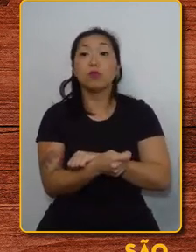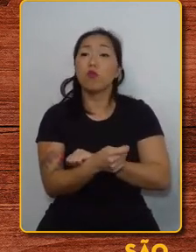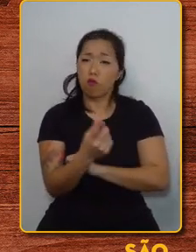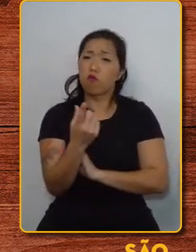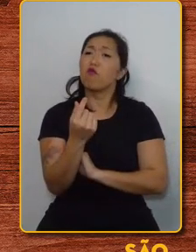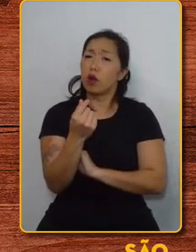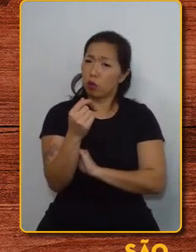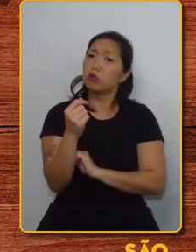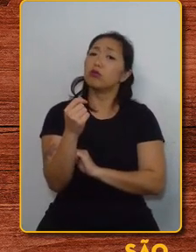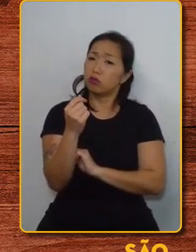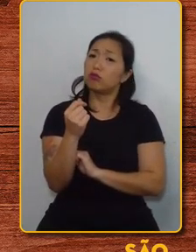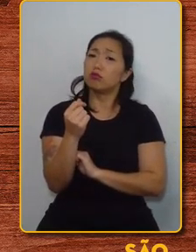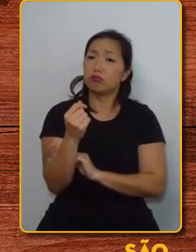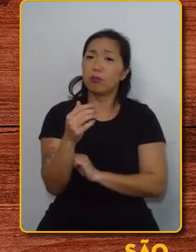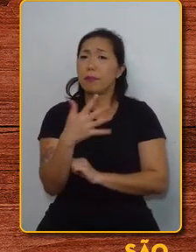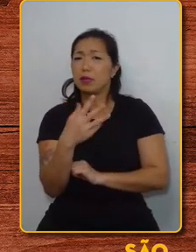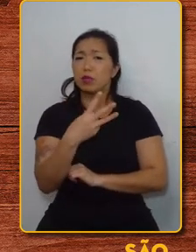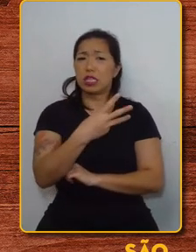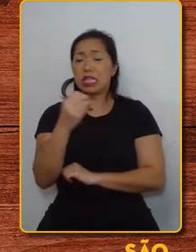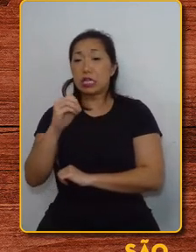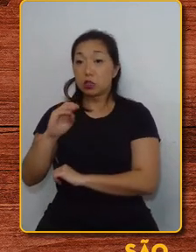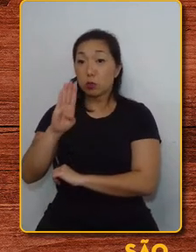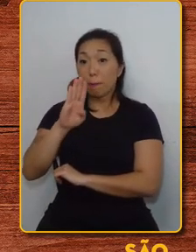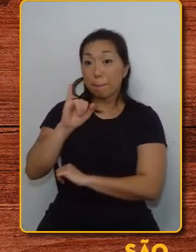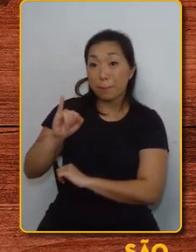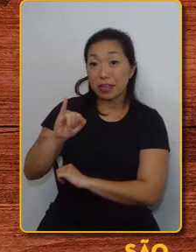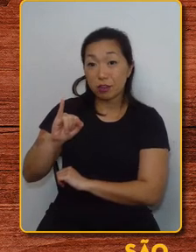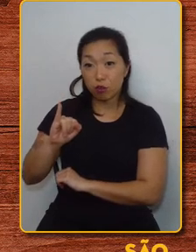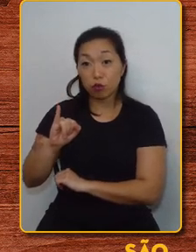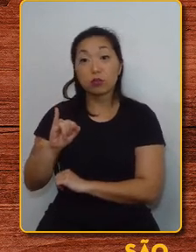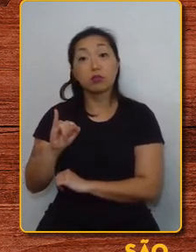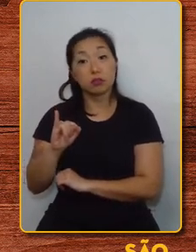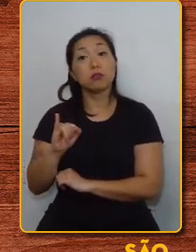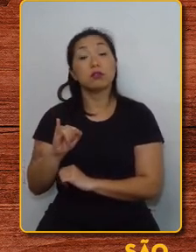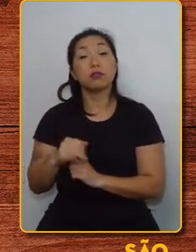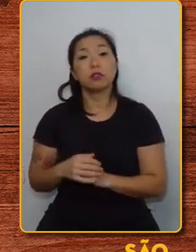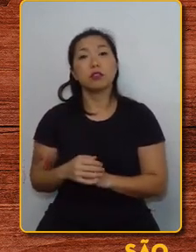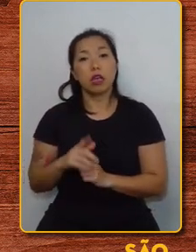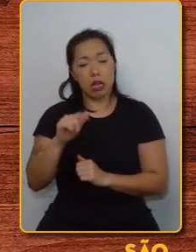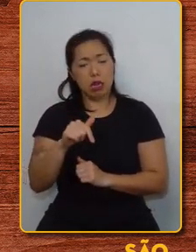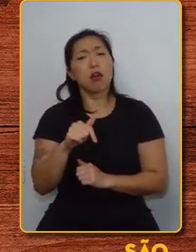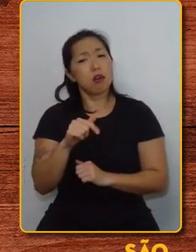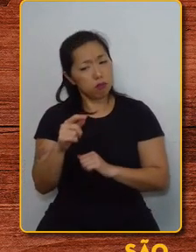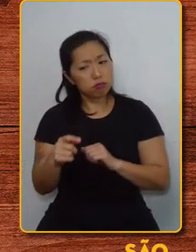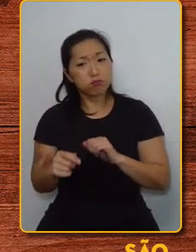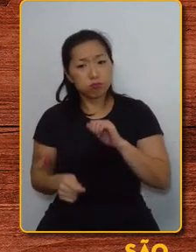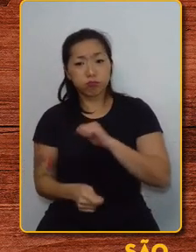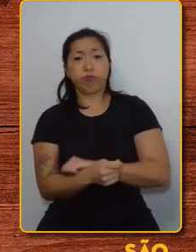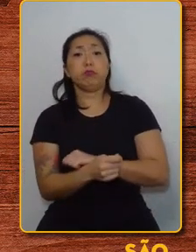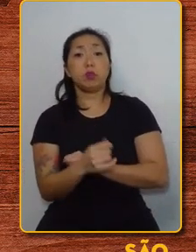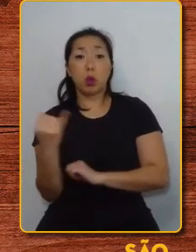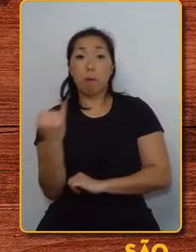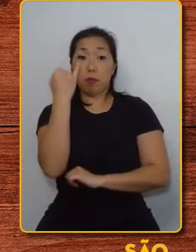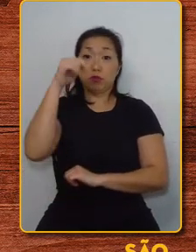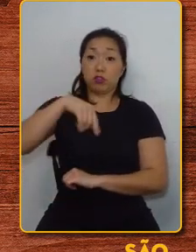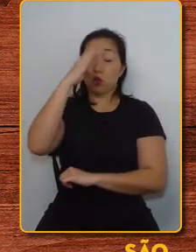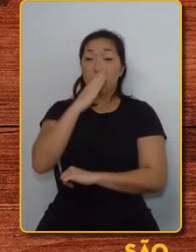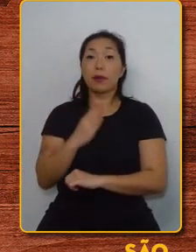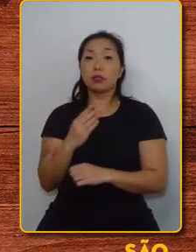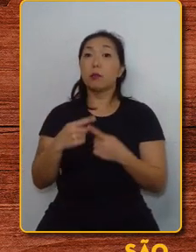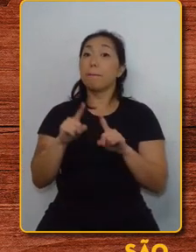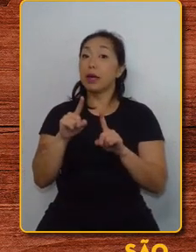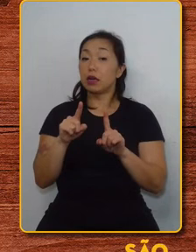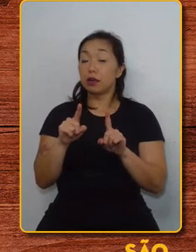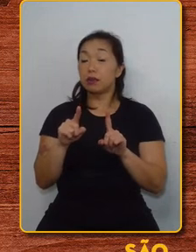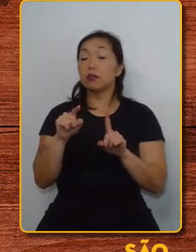quase 300 bilhões, ela tem uma entrada importante de capital no Brasil que nós não podemos desenhar. Mas ela cumpre essa função do